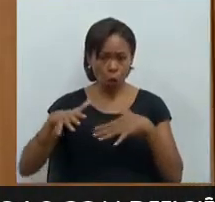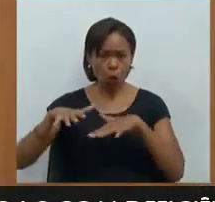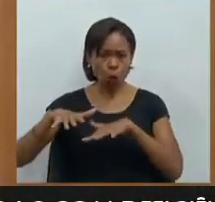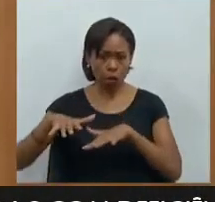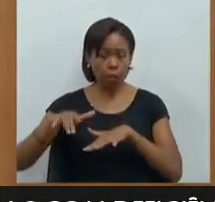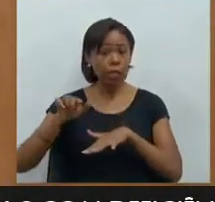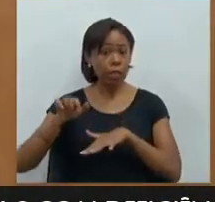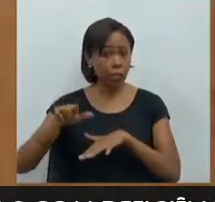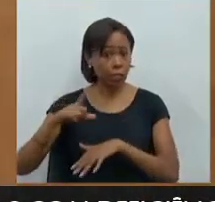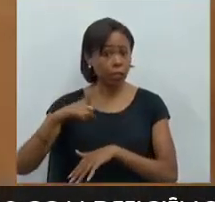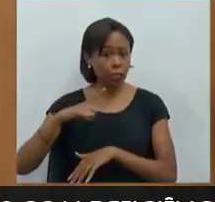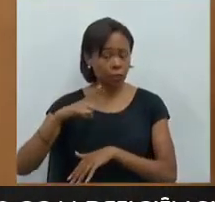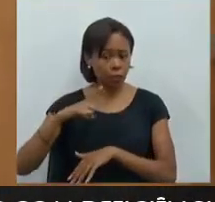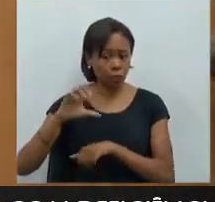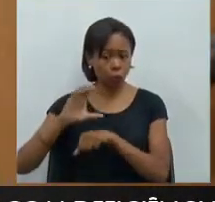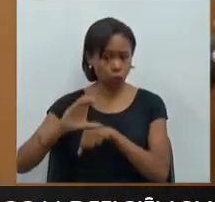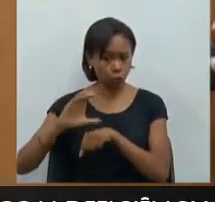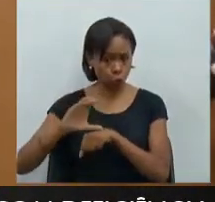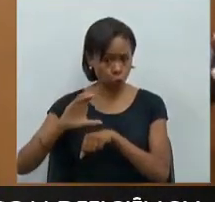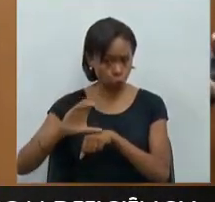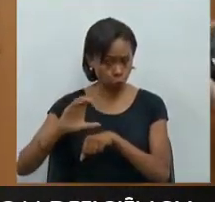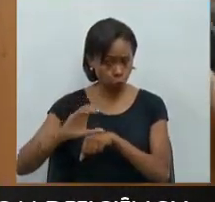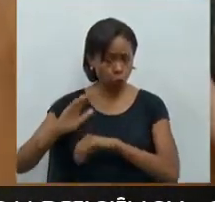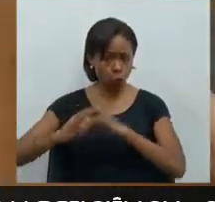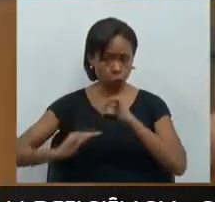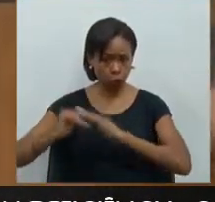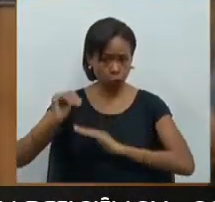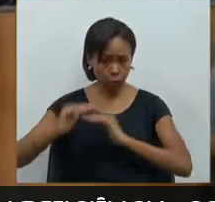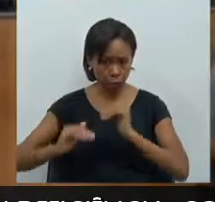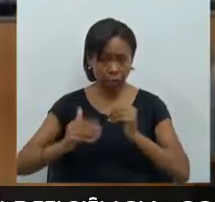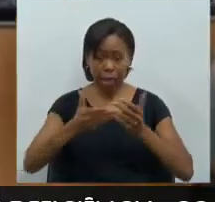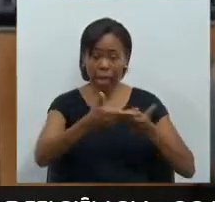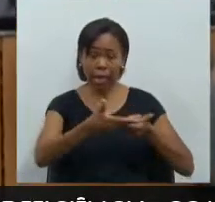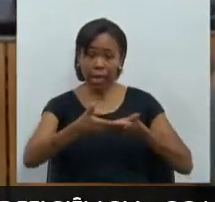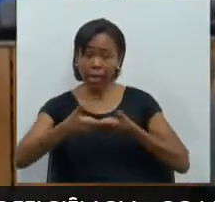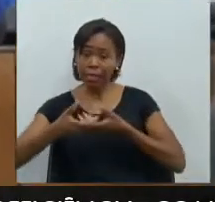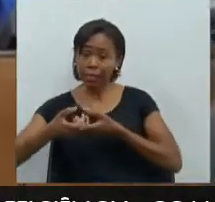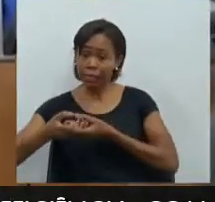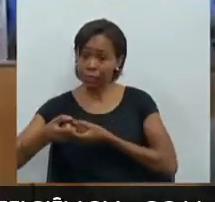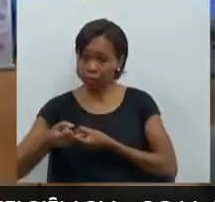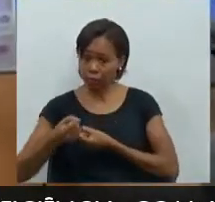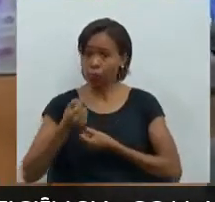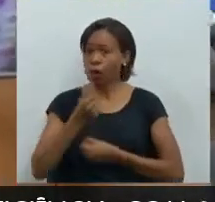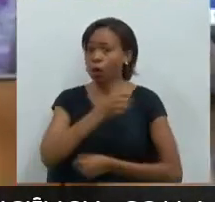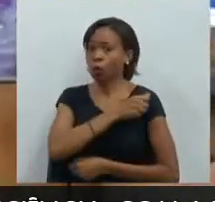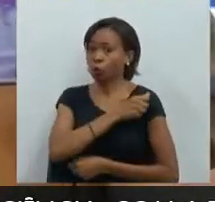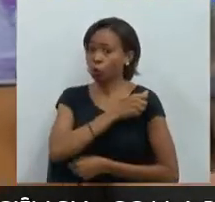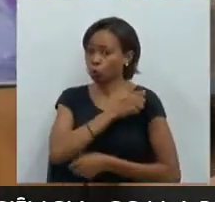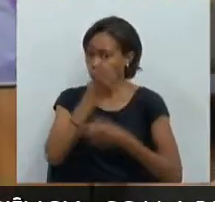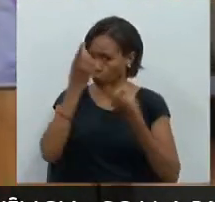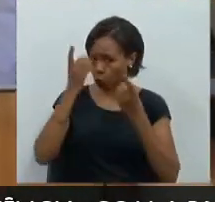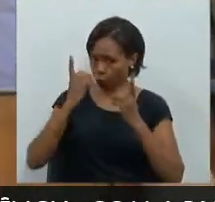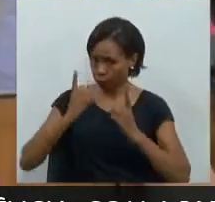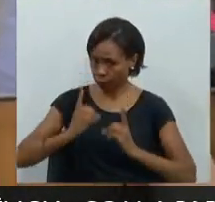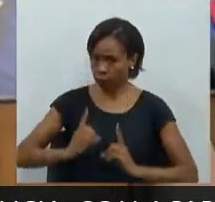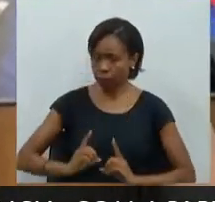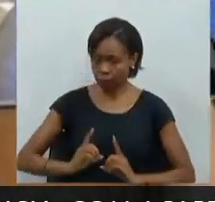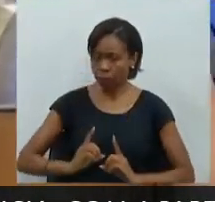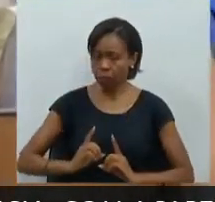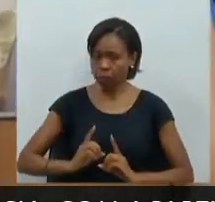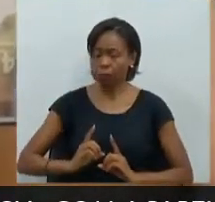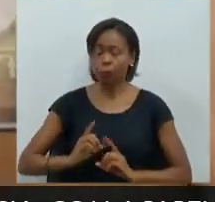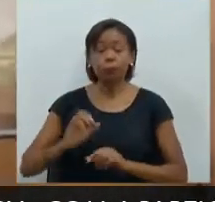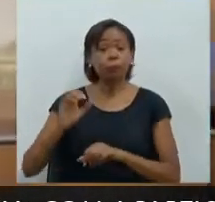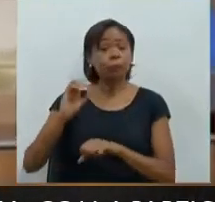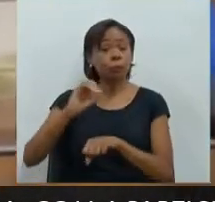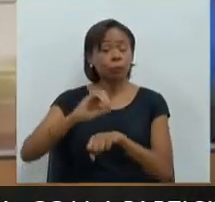profissionalizantes, elas recebem os estudantes com deficiência, isso não há impedimento nenhum. E com relação às